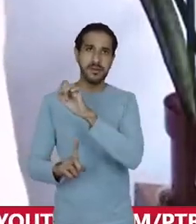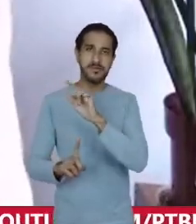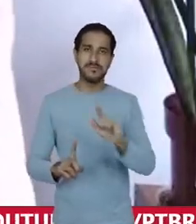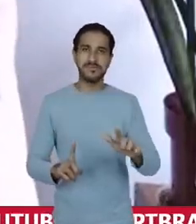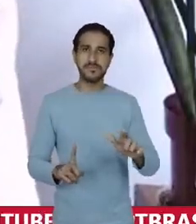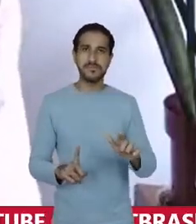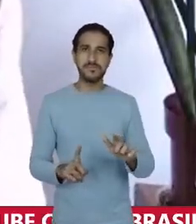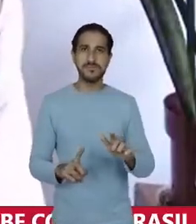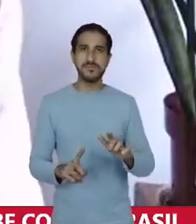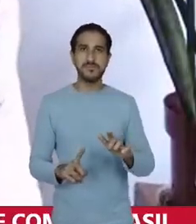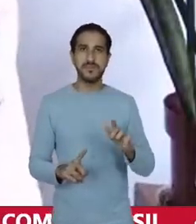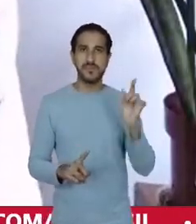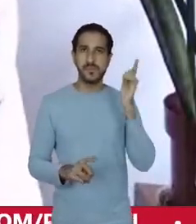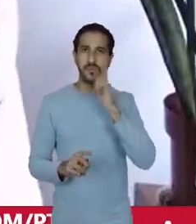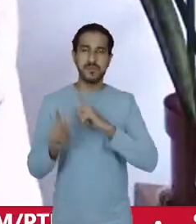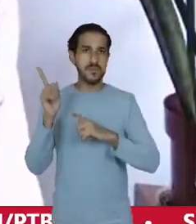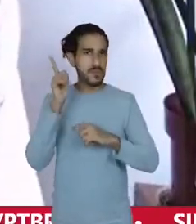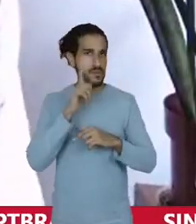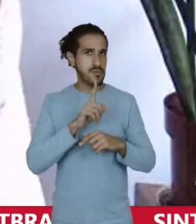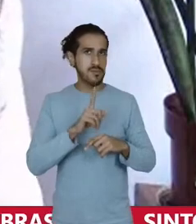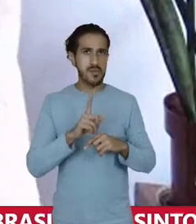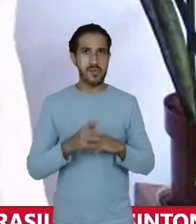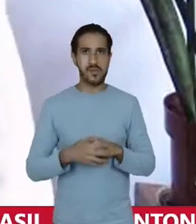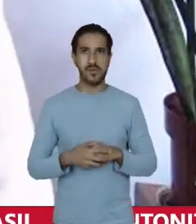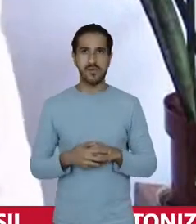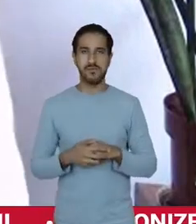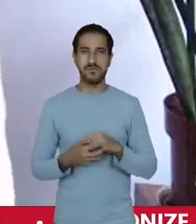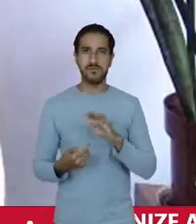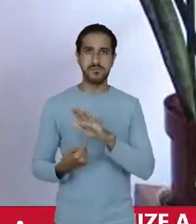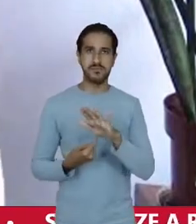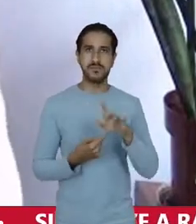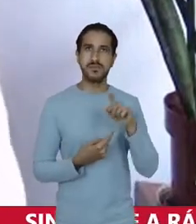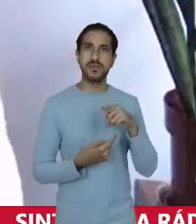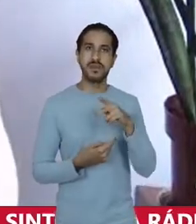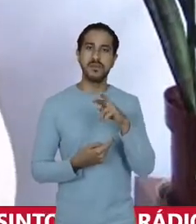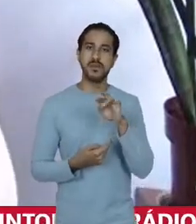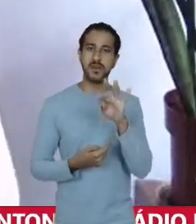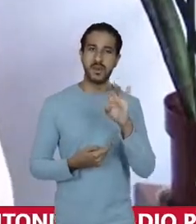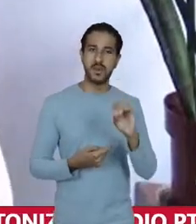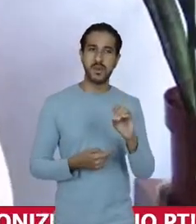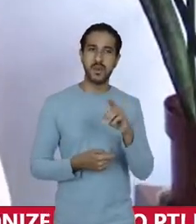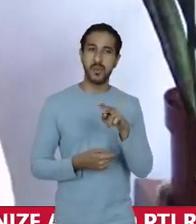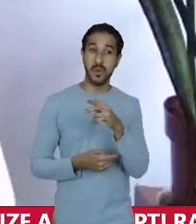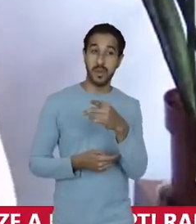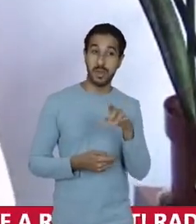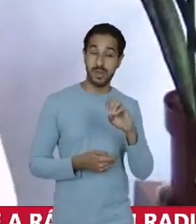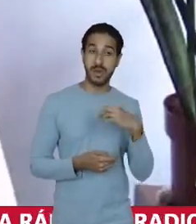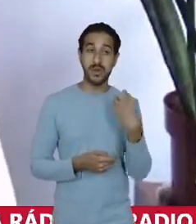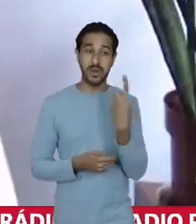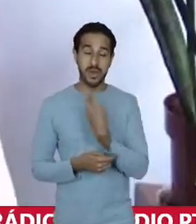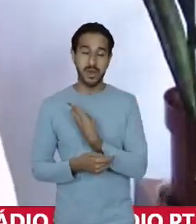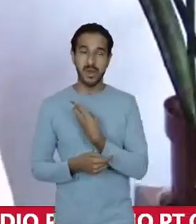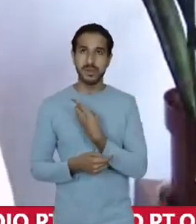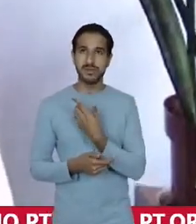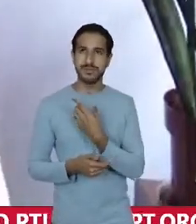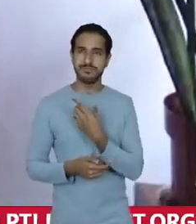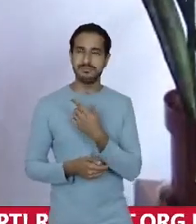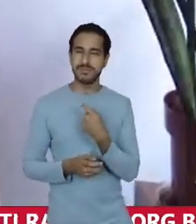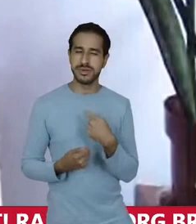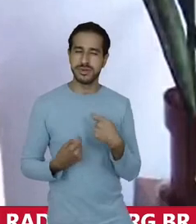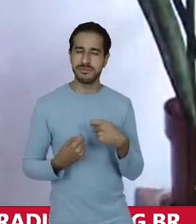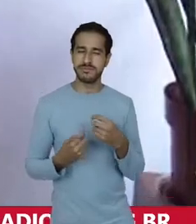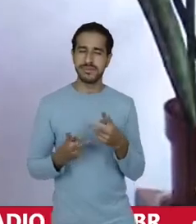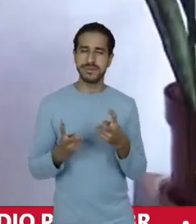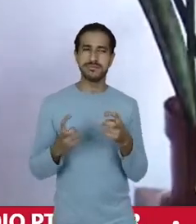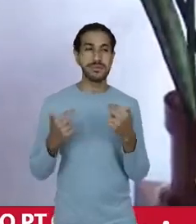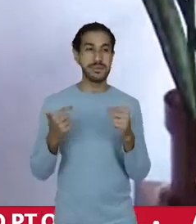ela consegue apresentar como produto, né? Produção. A gente precisa